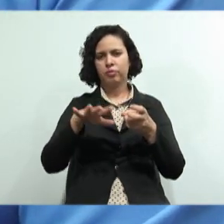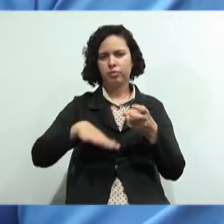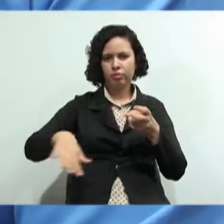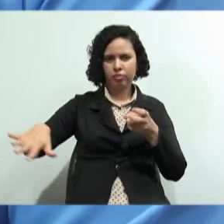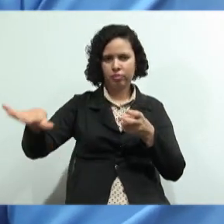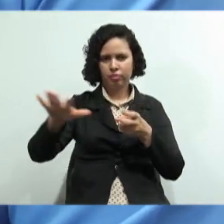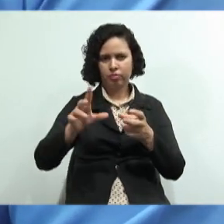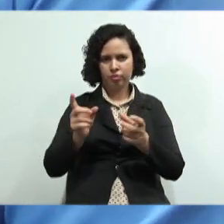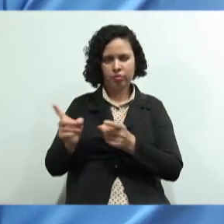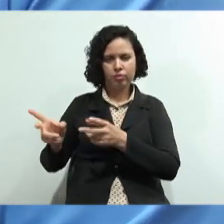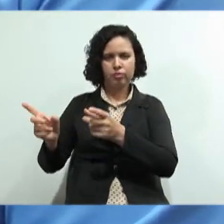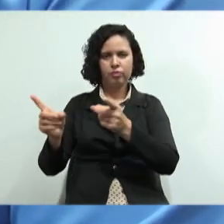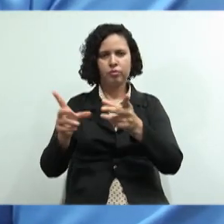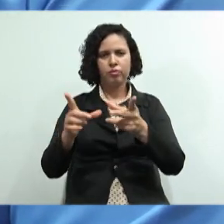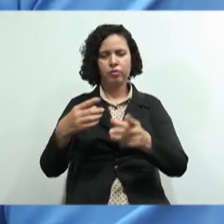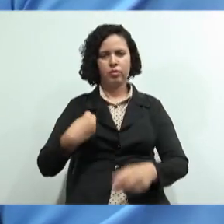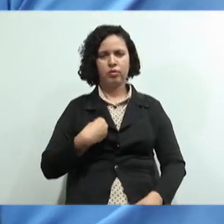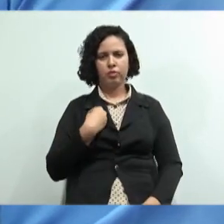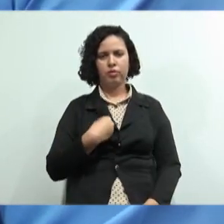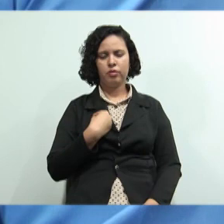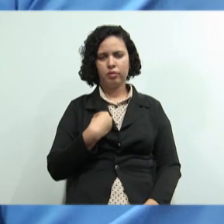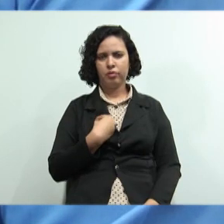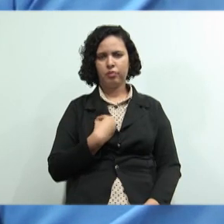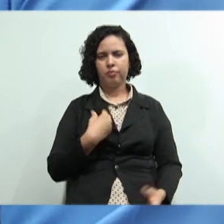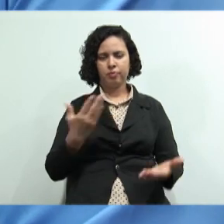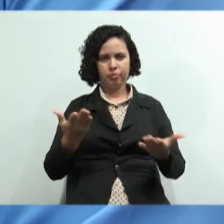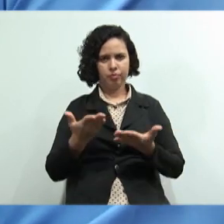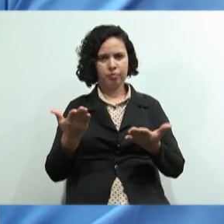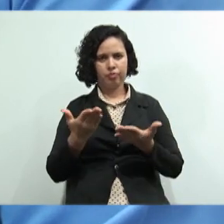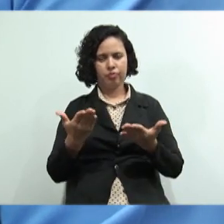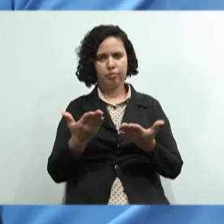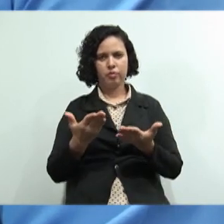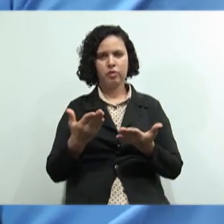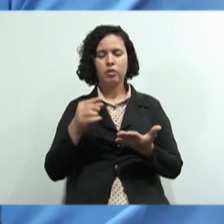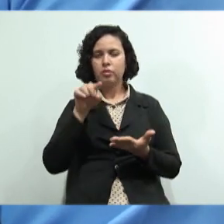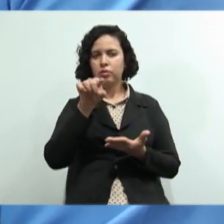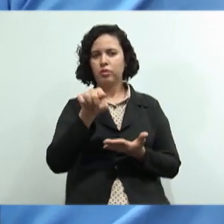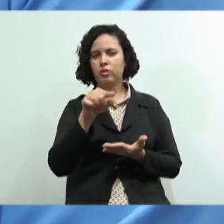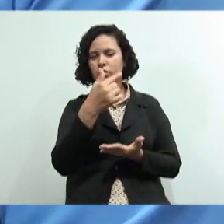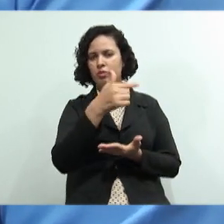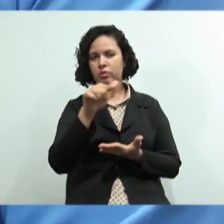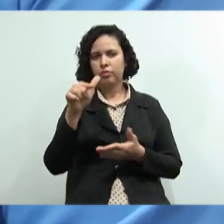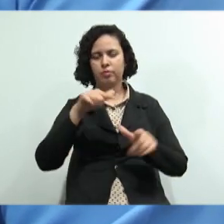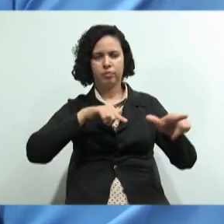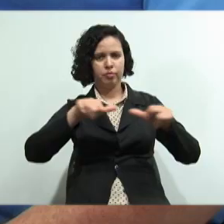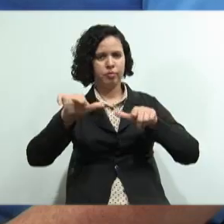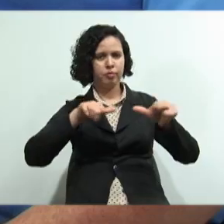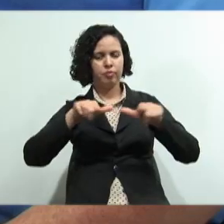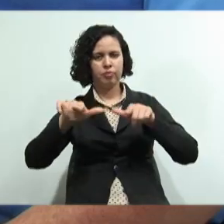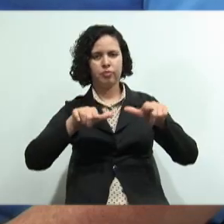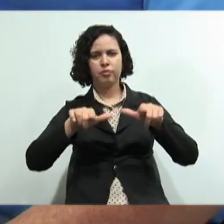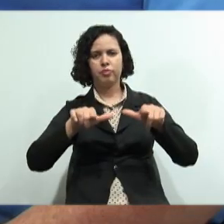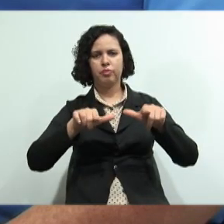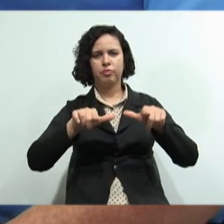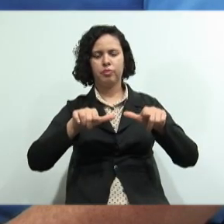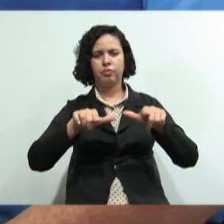mercado que estamos vivendo atualmente, se você não trabalhar